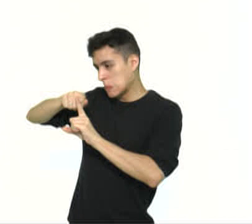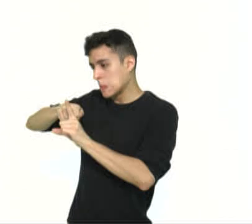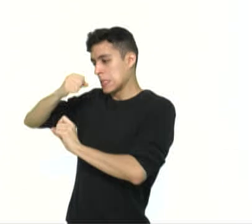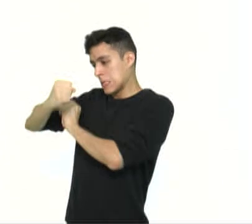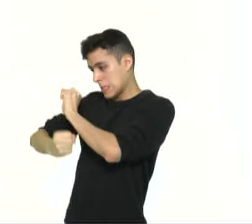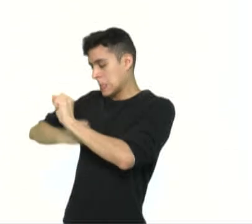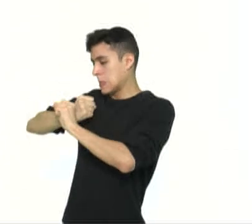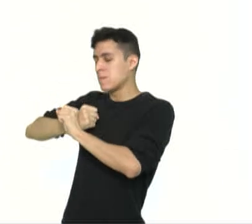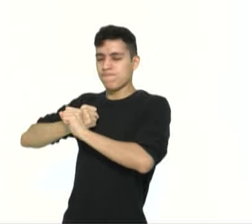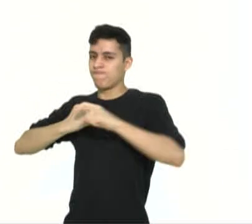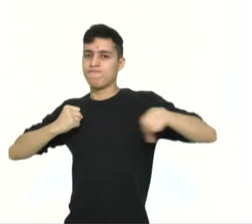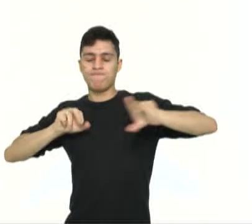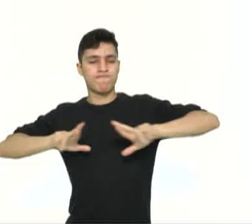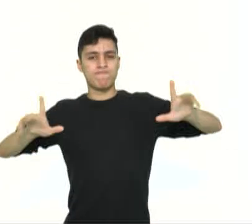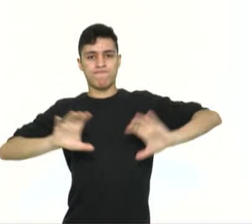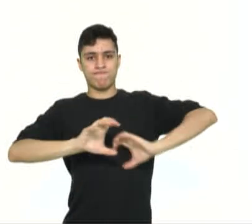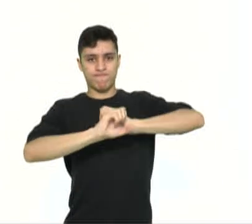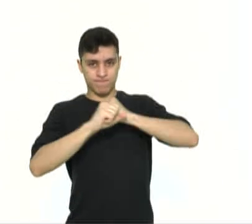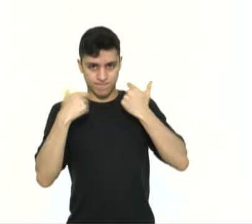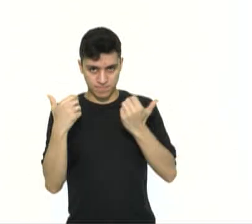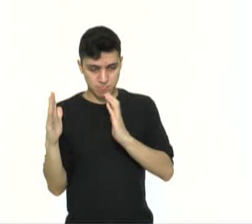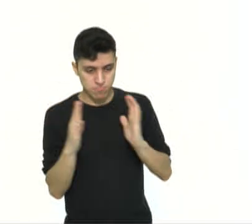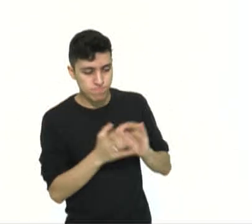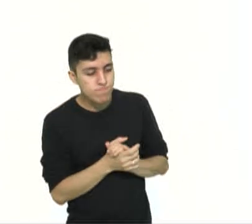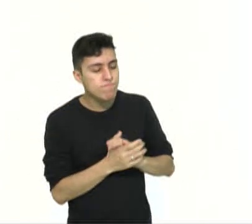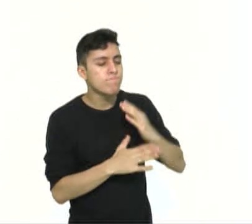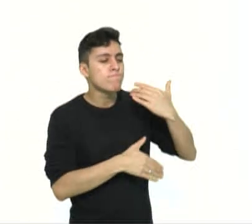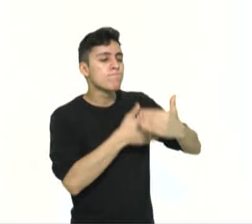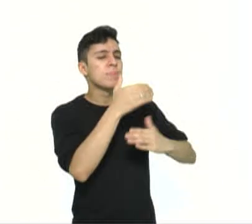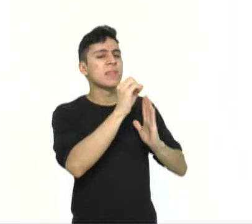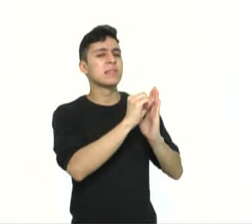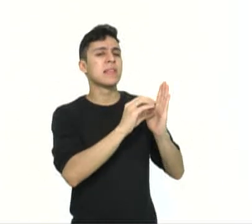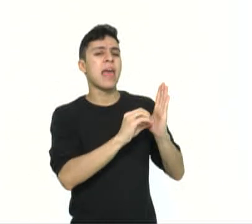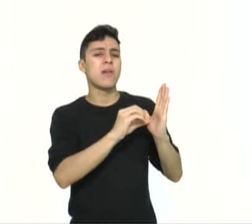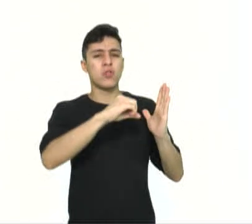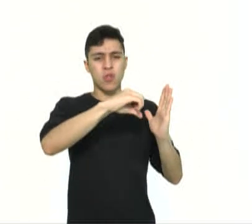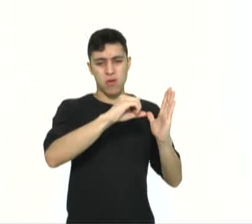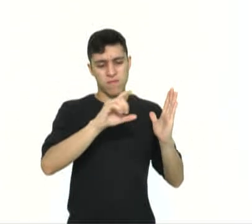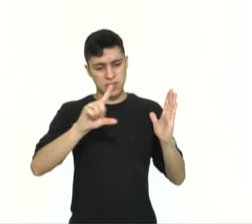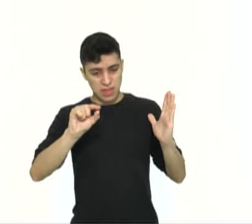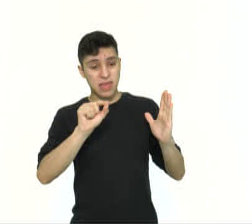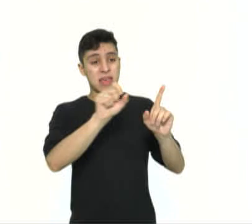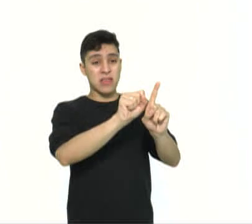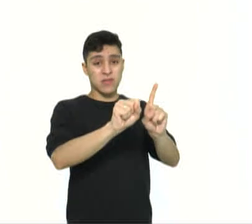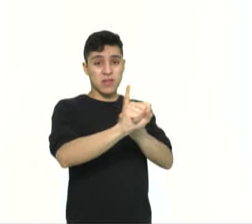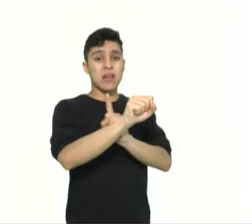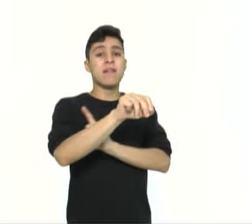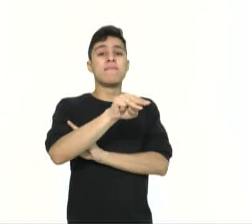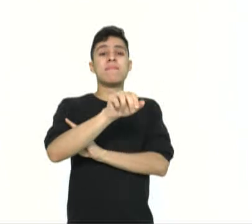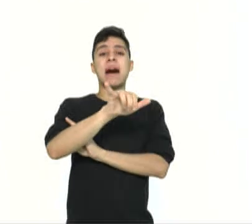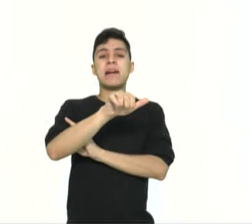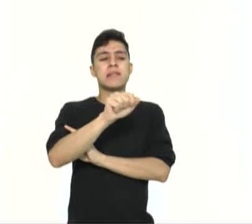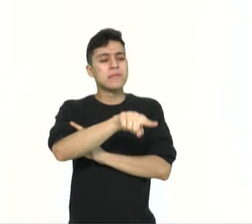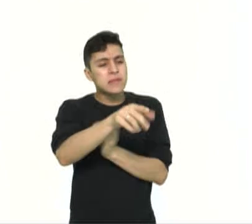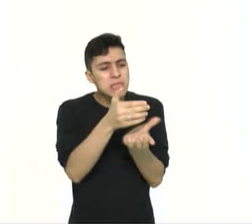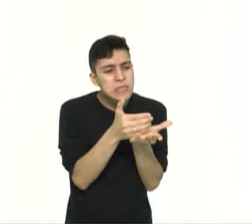seu desenvolvimento, entre os séculos 9 e 10, a sociedade maia ela vai começar a entrar em declínio.